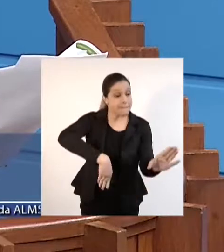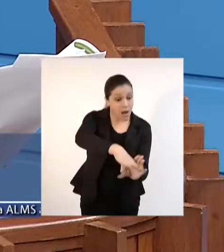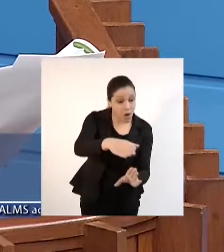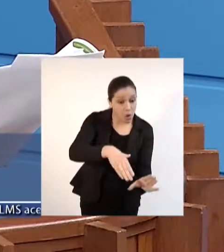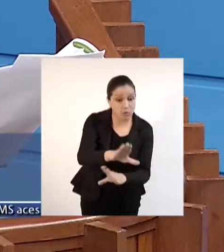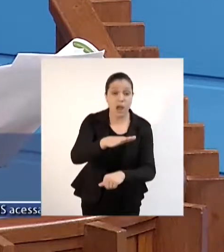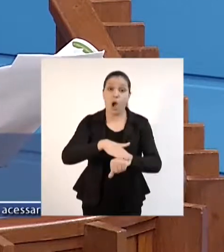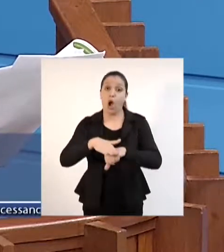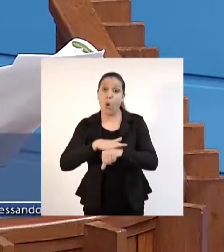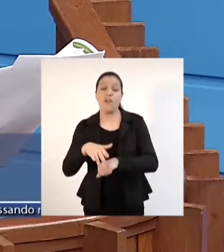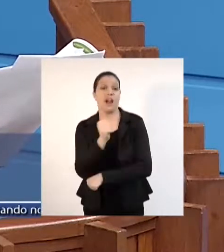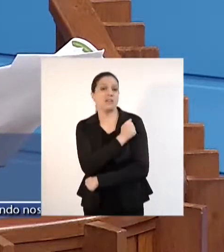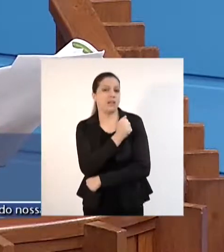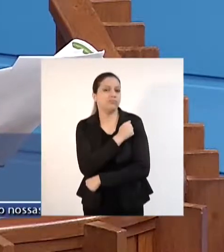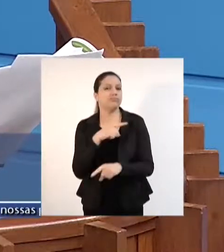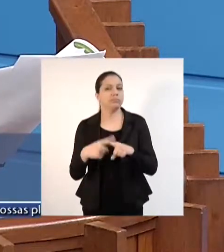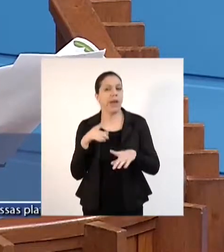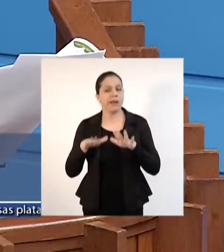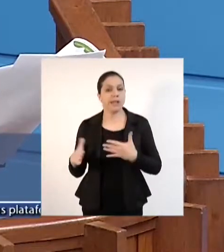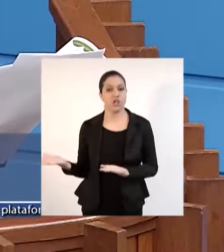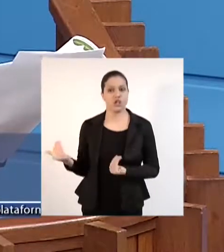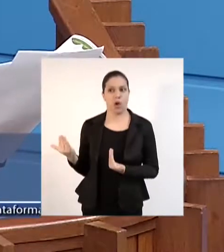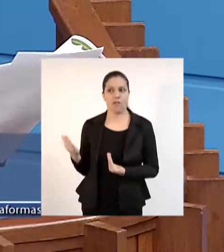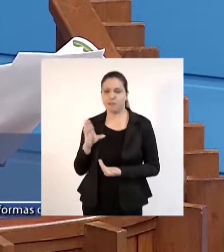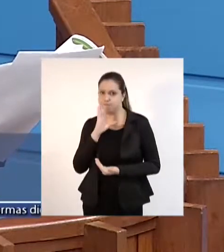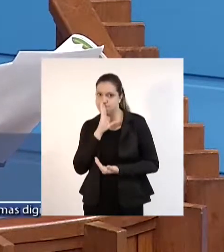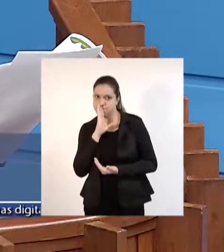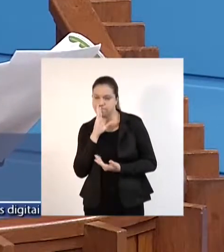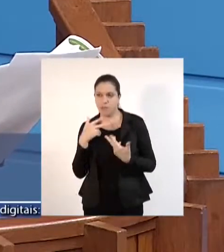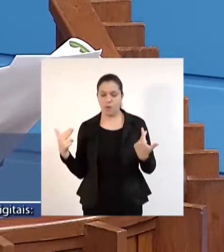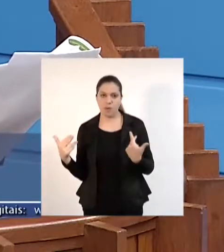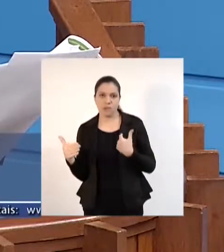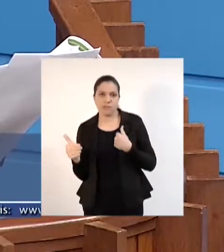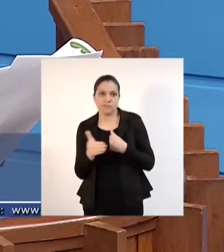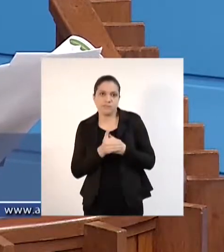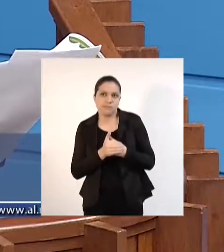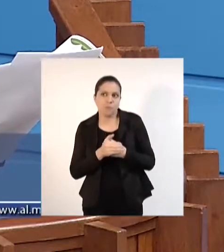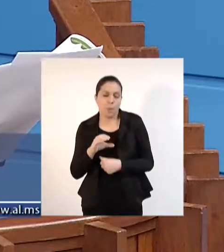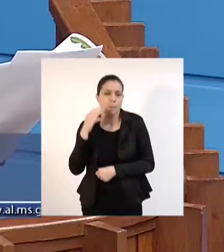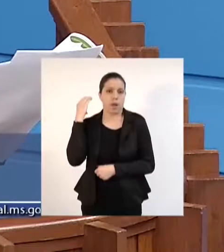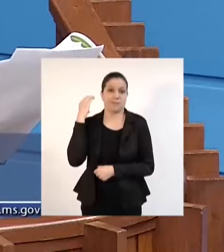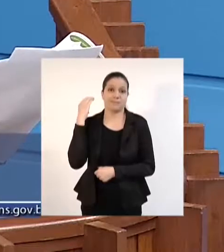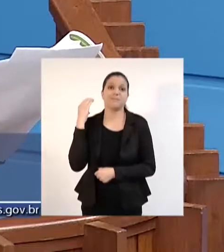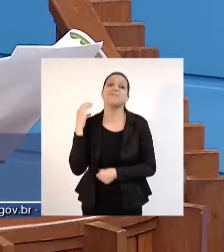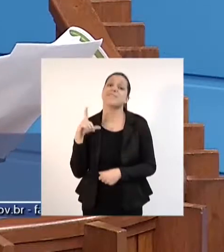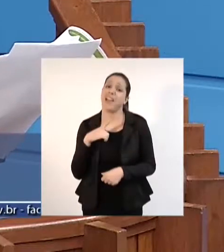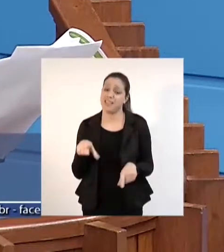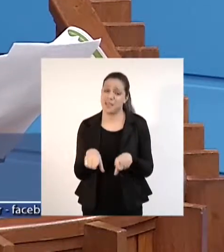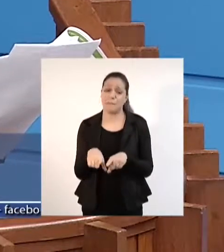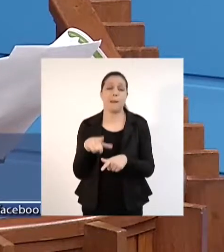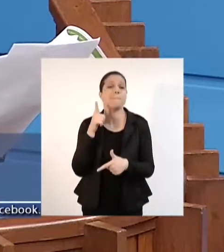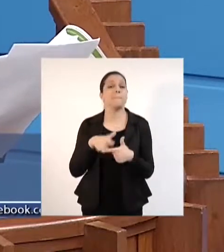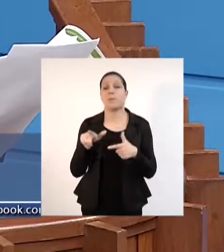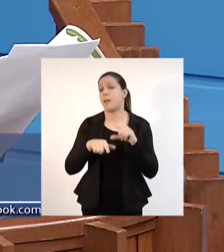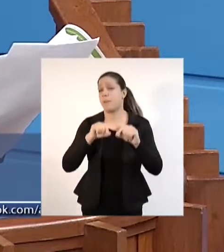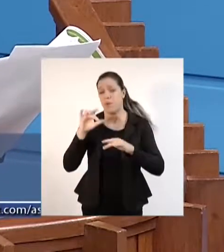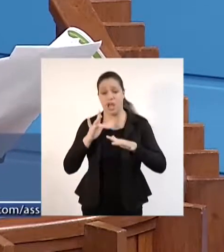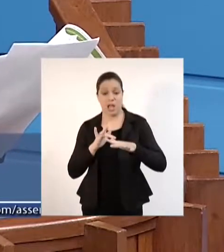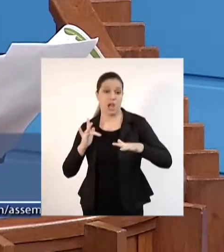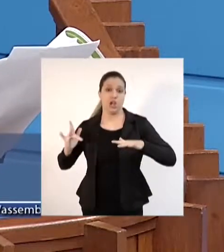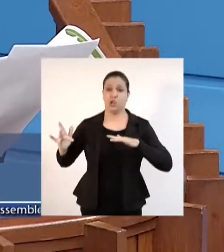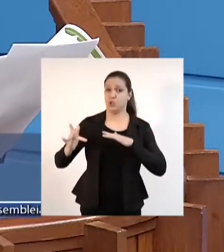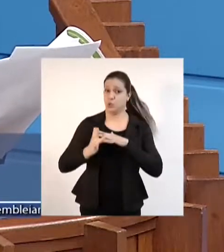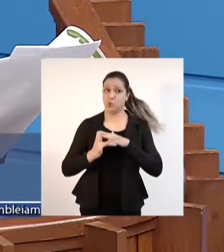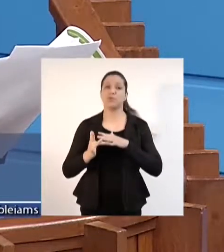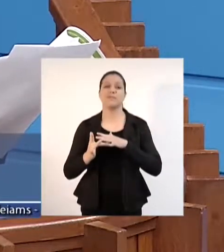vezes tão fechado, dos adolescentes, que hoje envolvem um desafio ainda maior, as redes sociais. Há toda uma